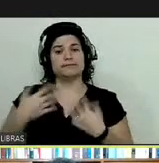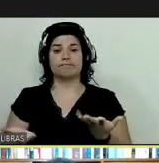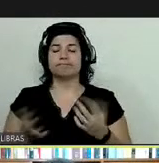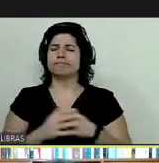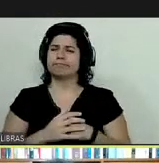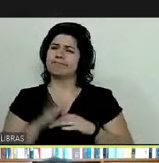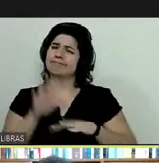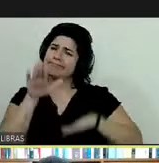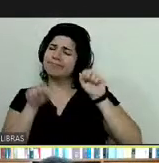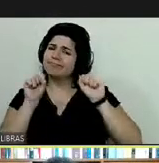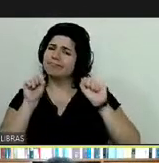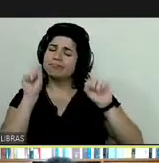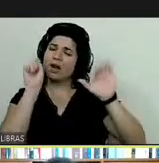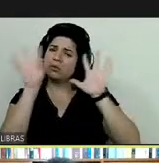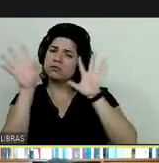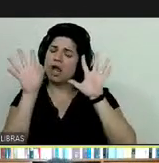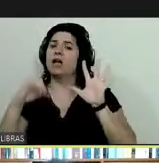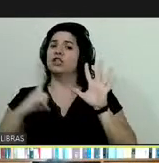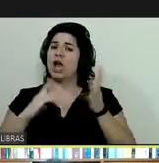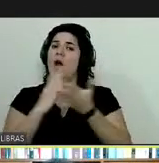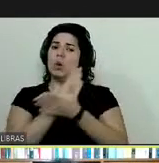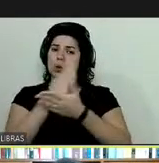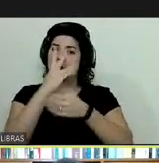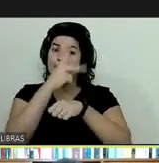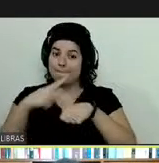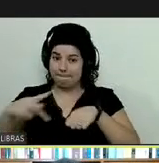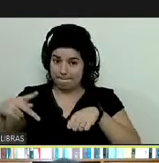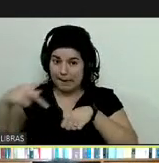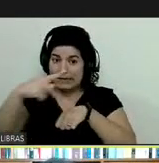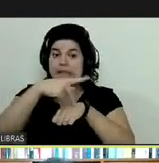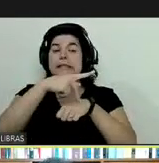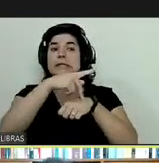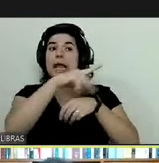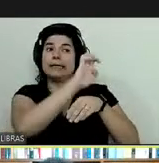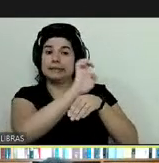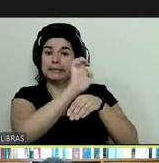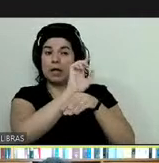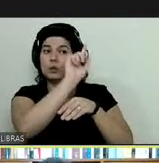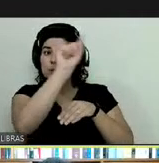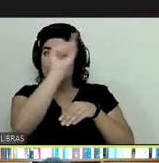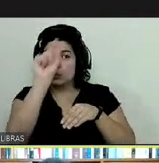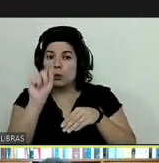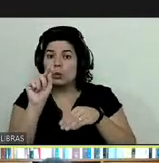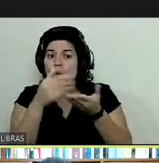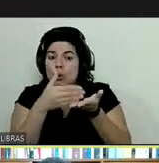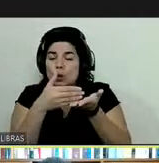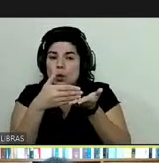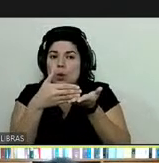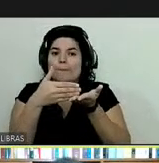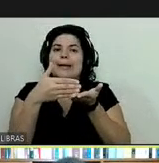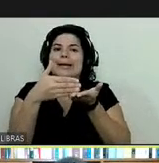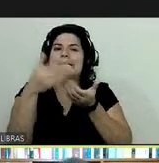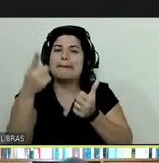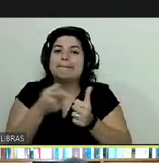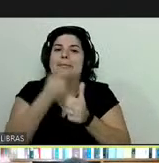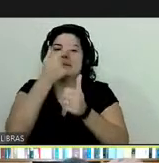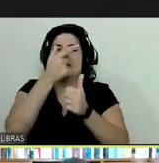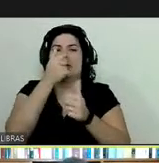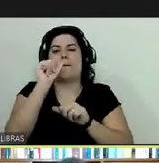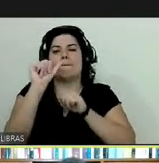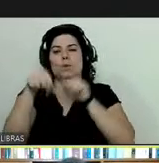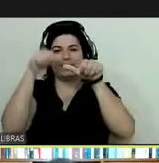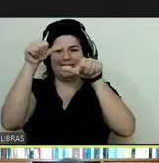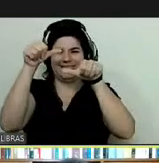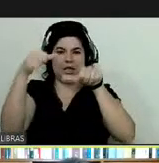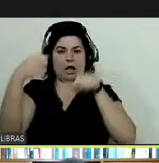você pode dizer mas olha existiam alguns países existem alguns estados né que foram se formando primeiro que foram se modernizando